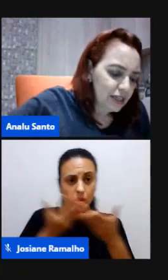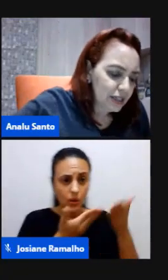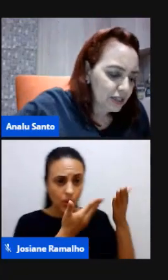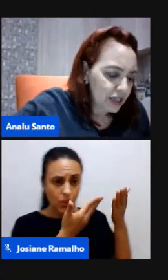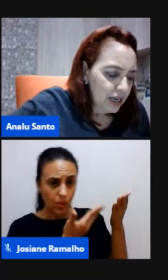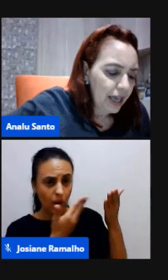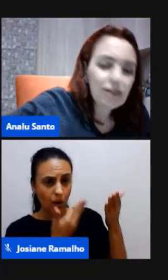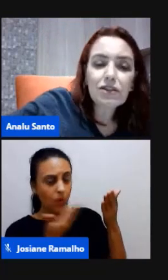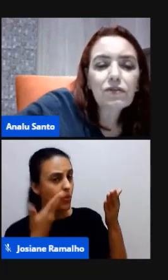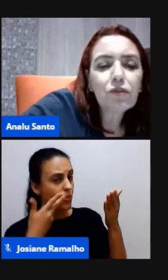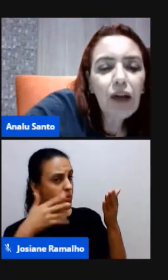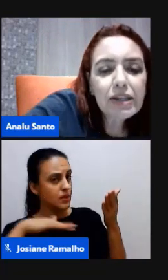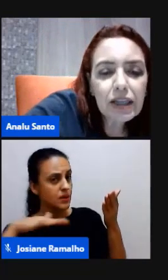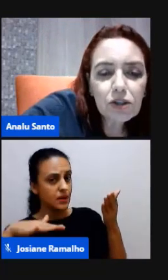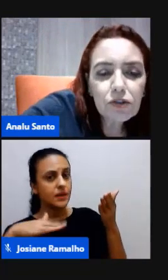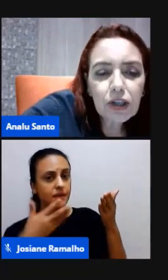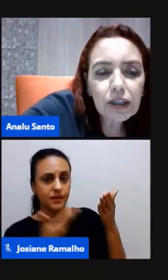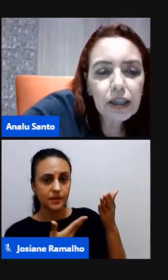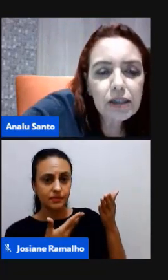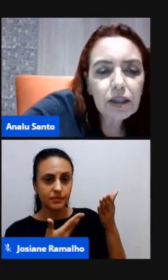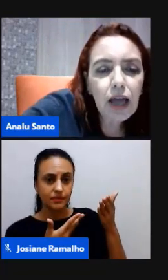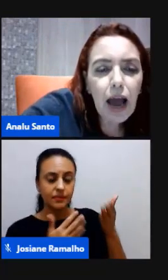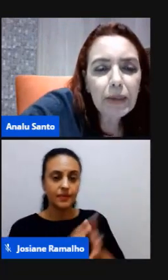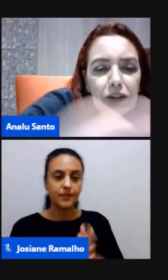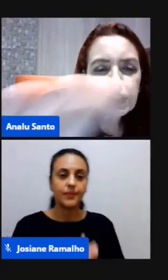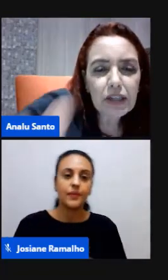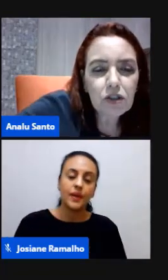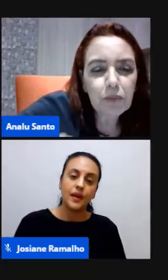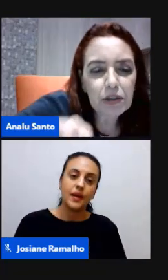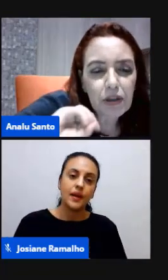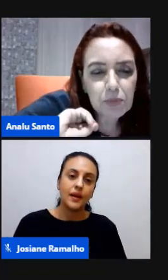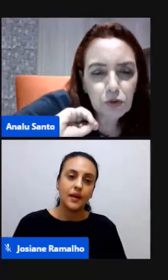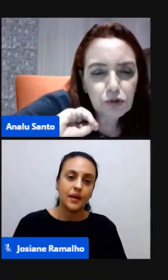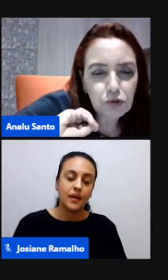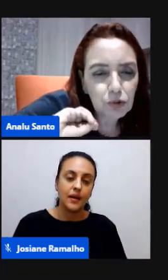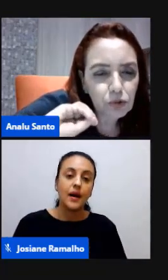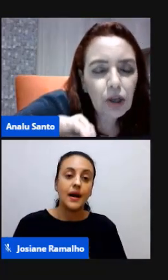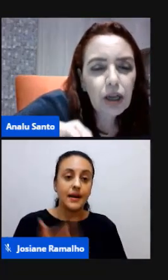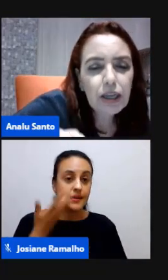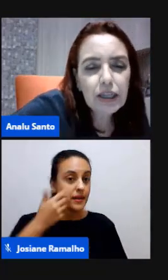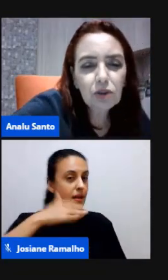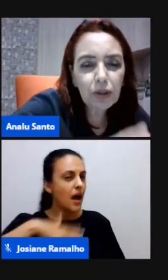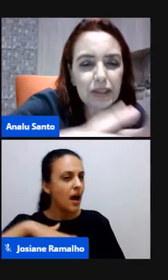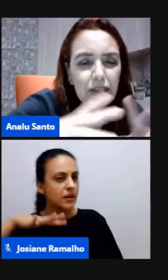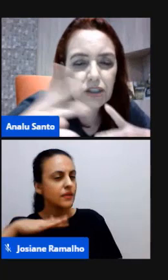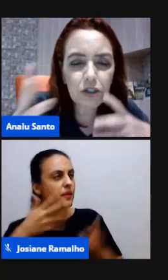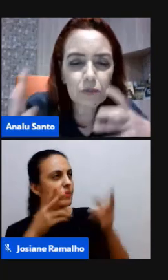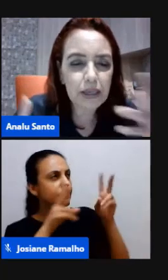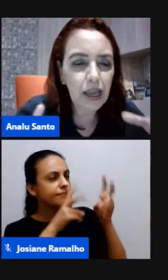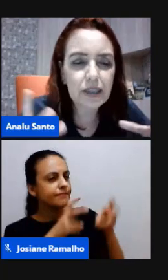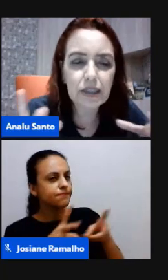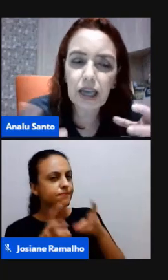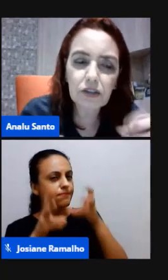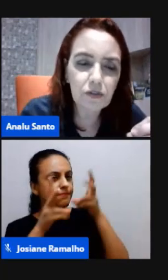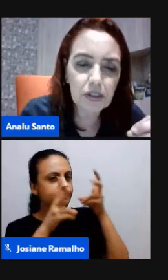As crianças, elas fazem isso daqui, quer dizer, a partir dessas percepções, todas essas experiências que elas